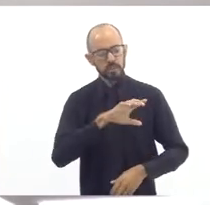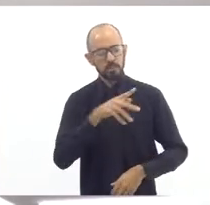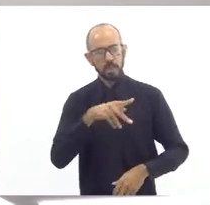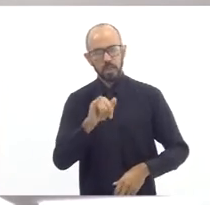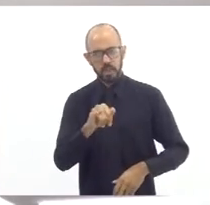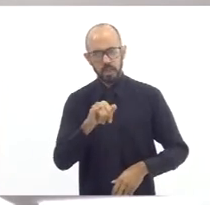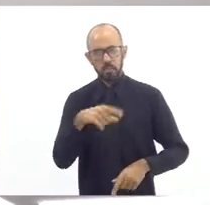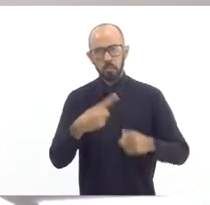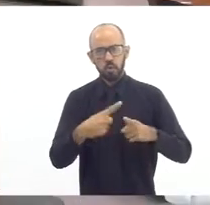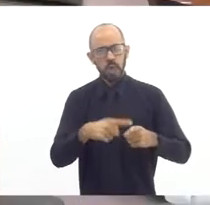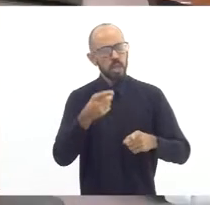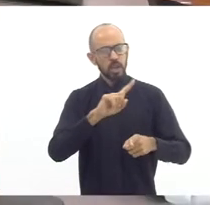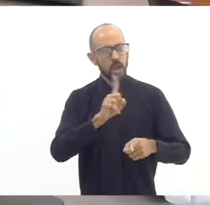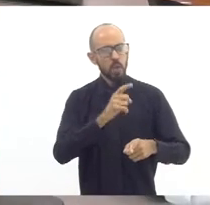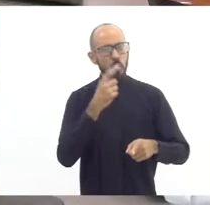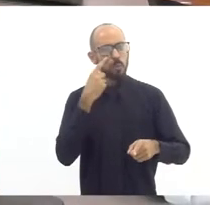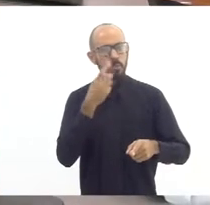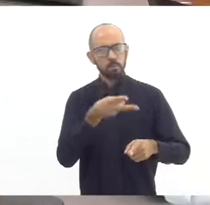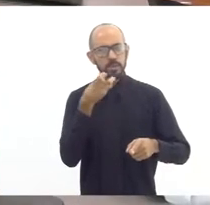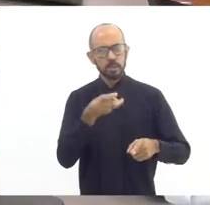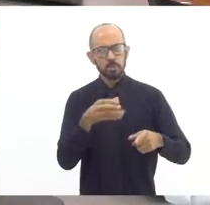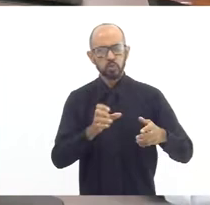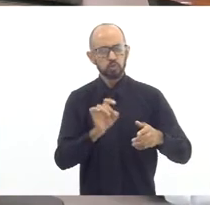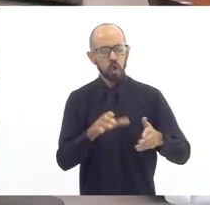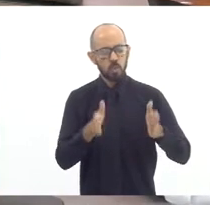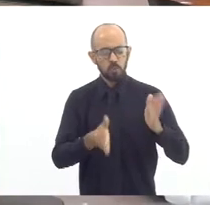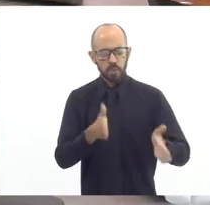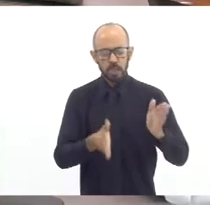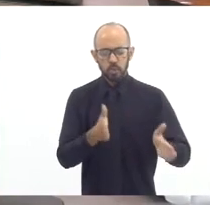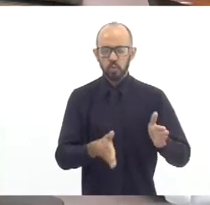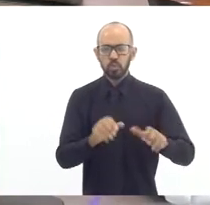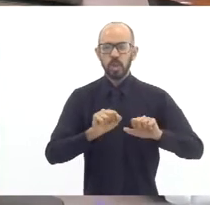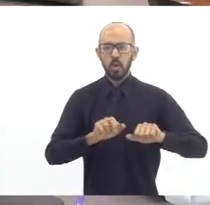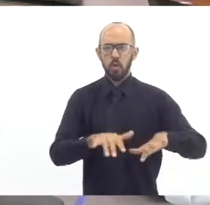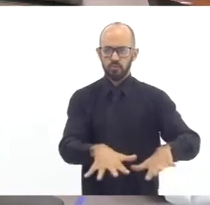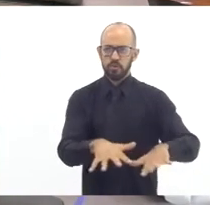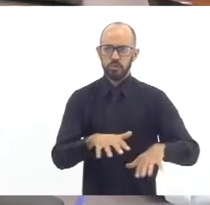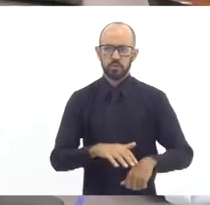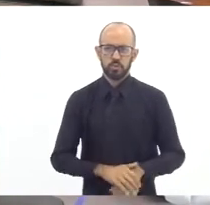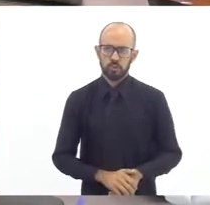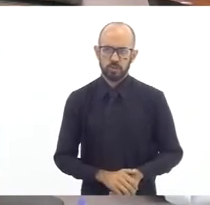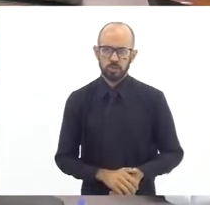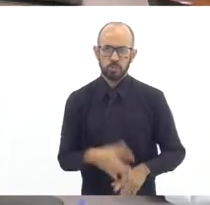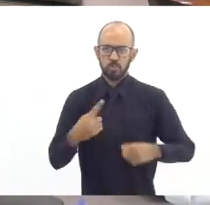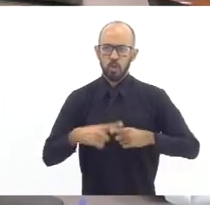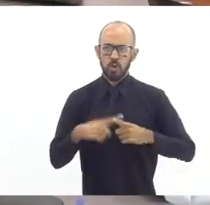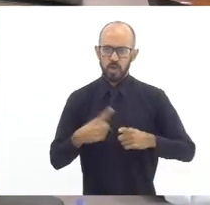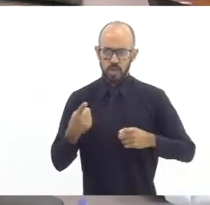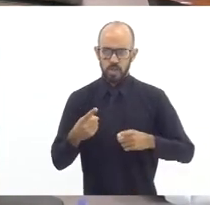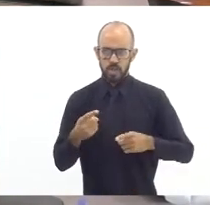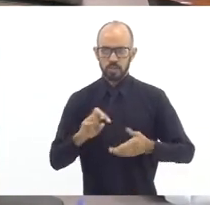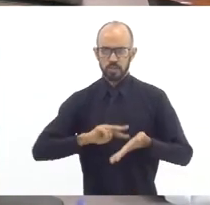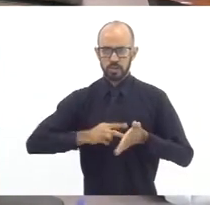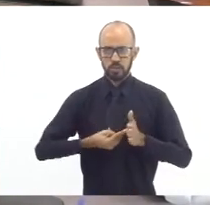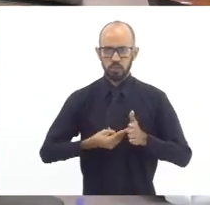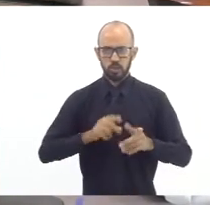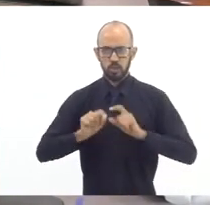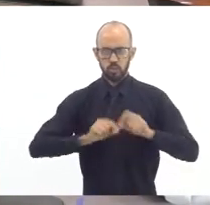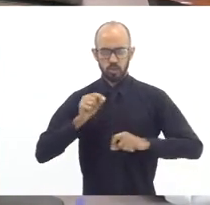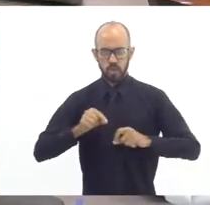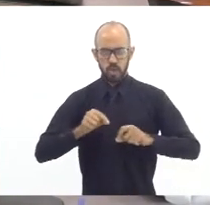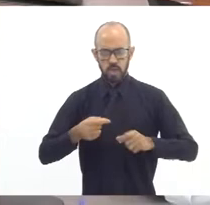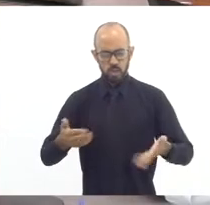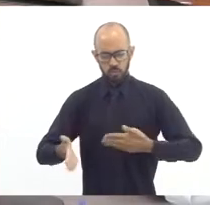conta apenas aquele período, né? O período da pandemia? Quer dizer que o fluxo de